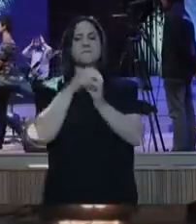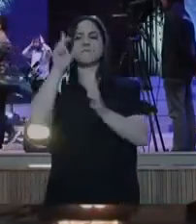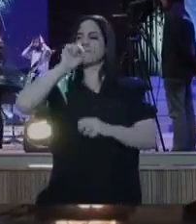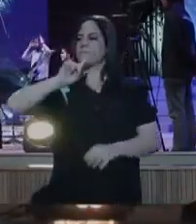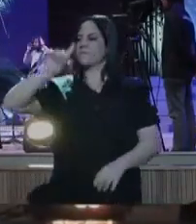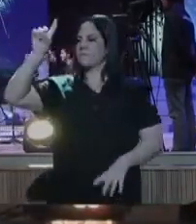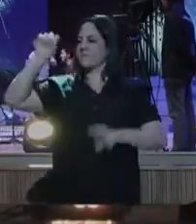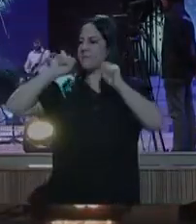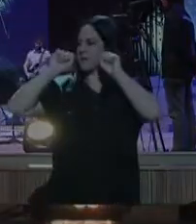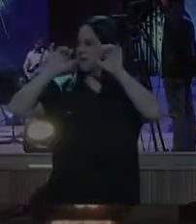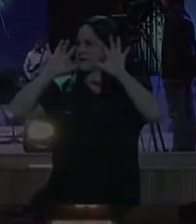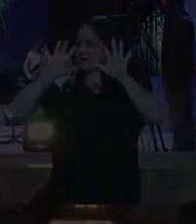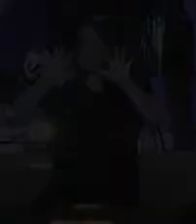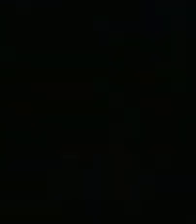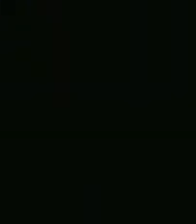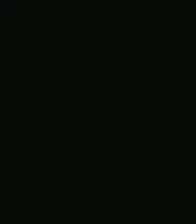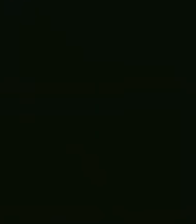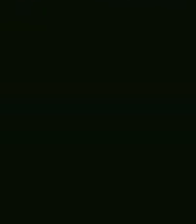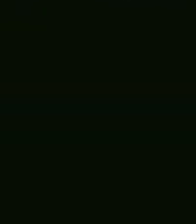deus vos abençoe